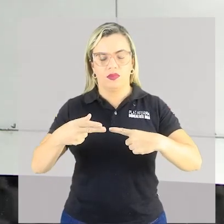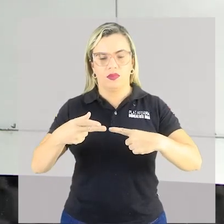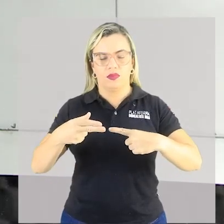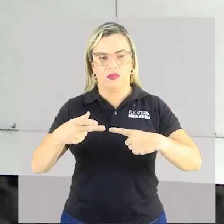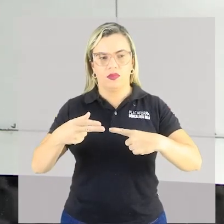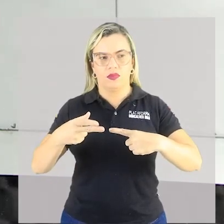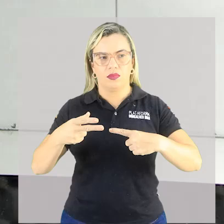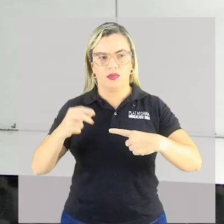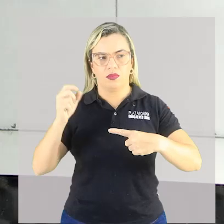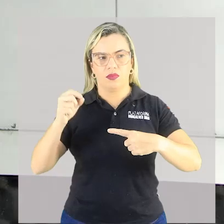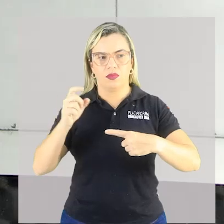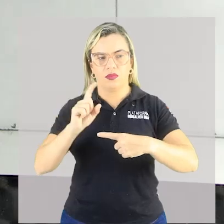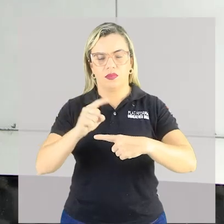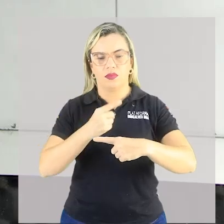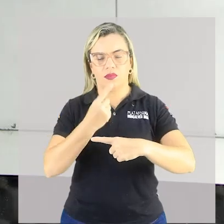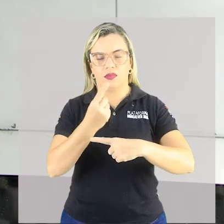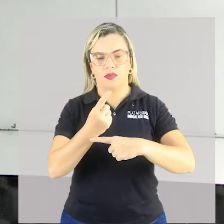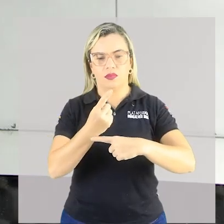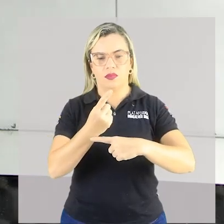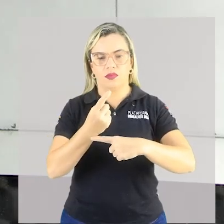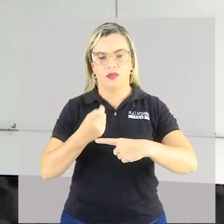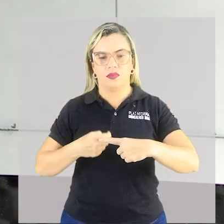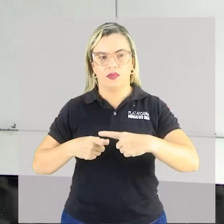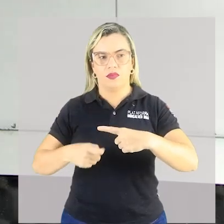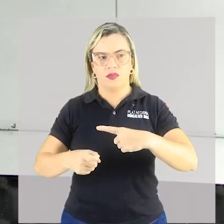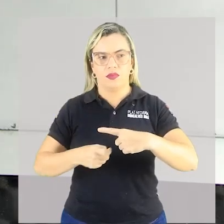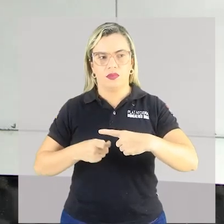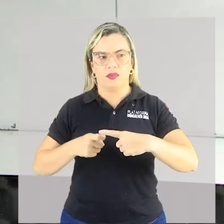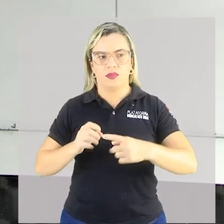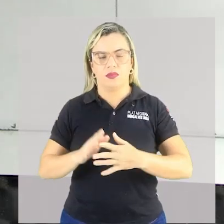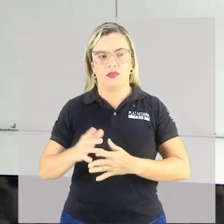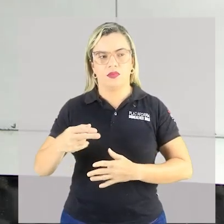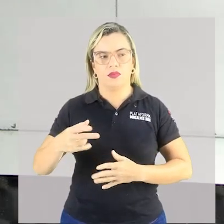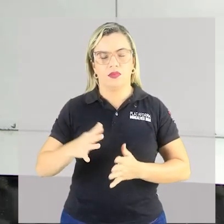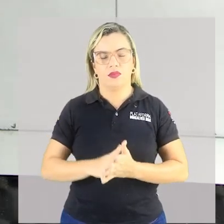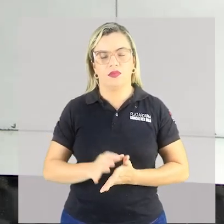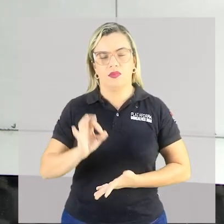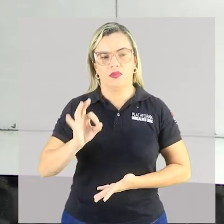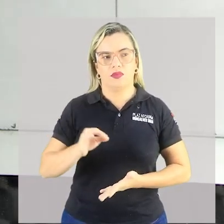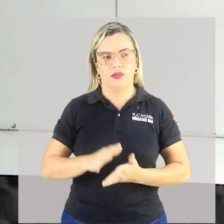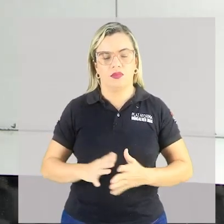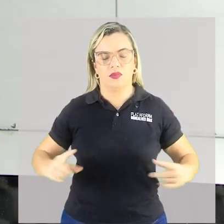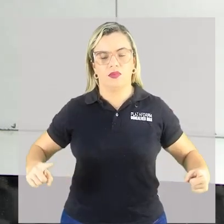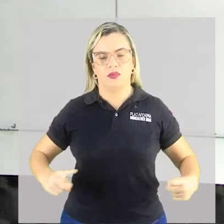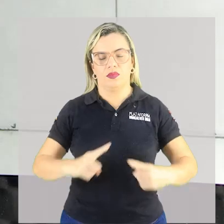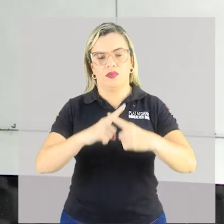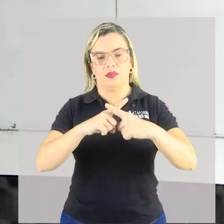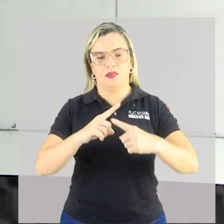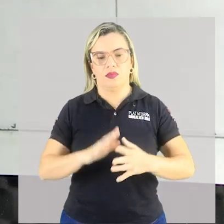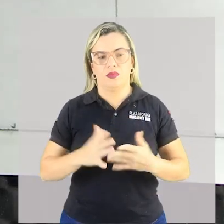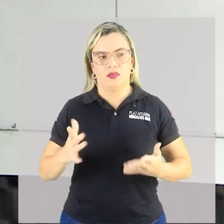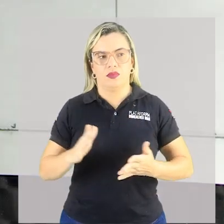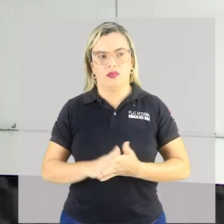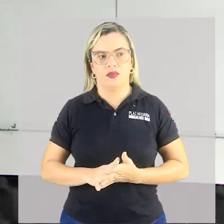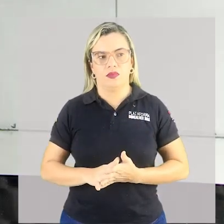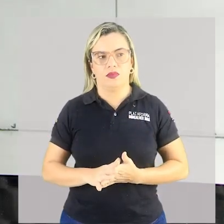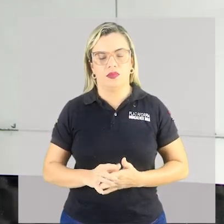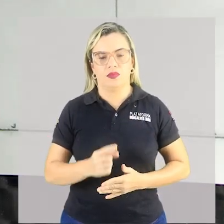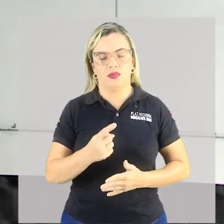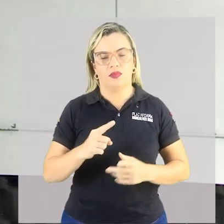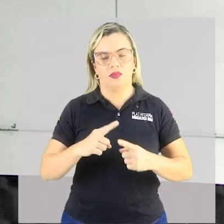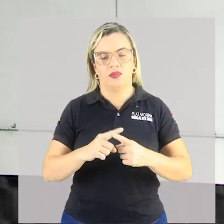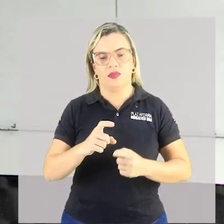Igual a 1 sobre o quê? X. Pronto. Meio pelos extremos. 1 vezes